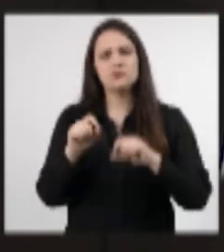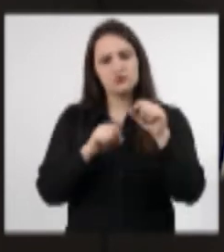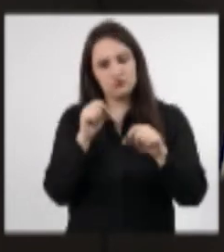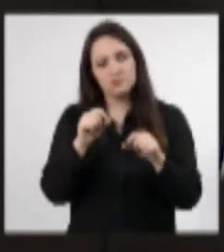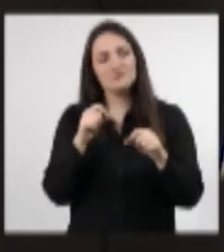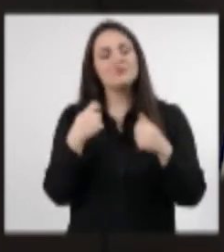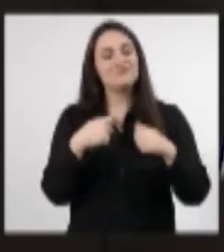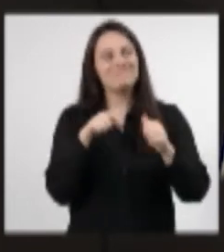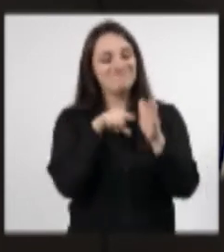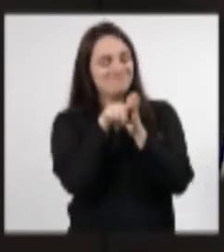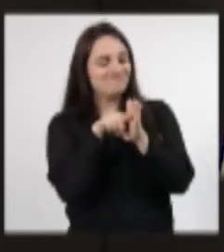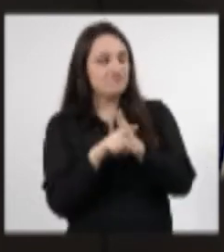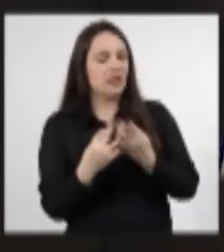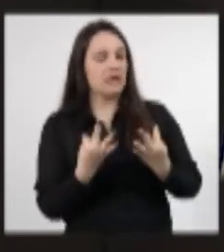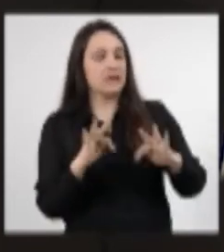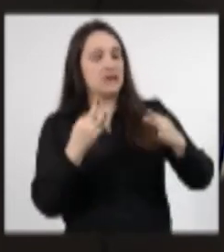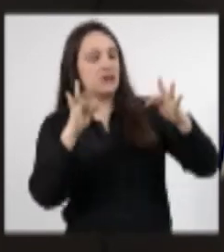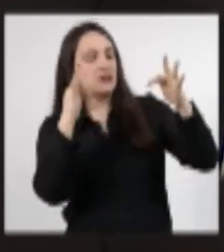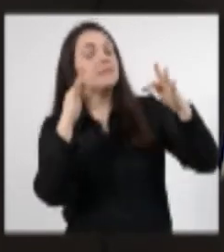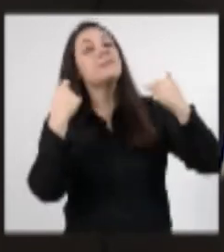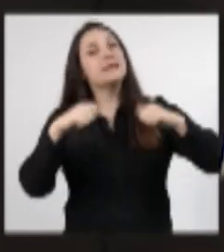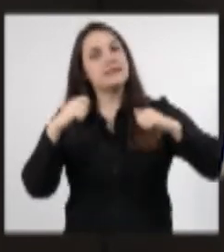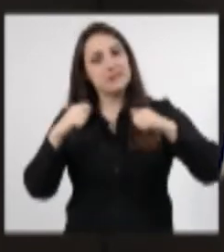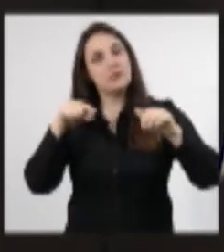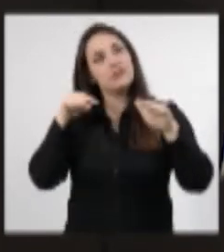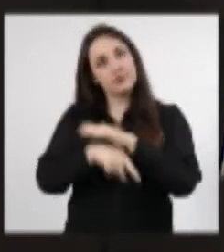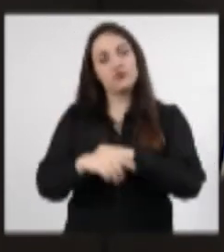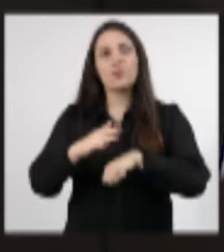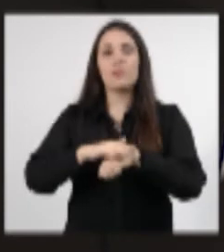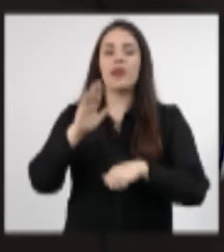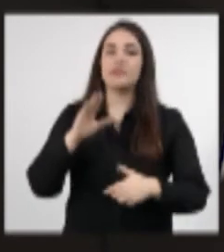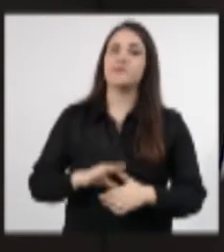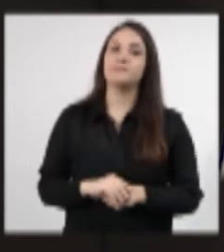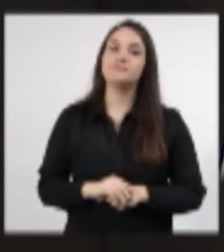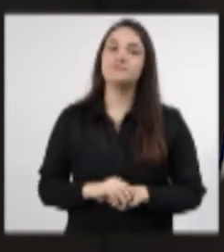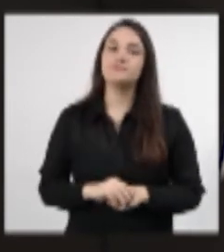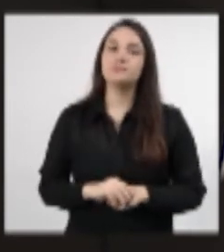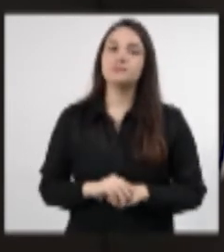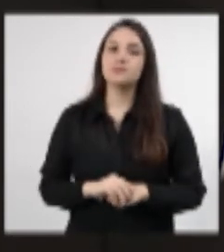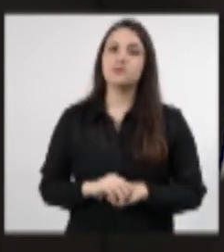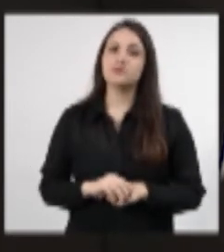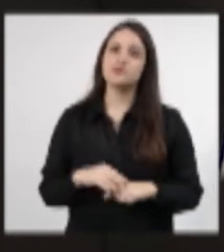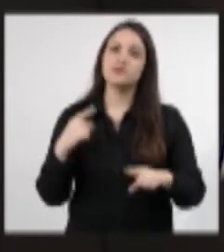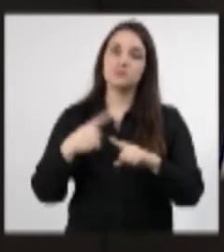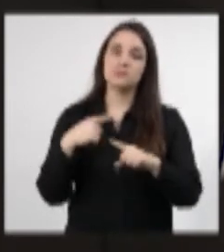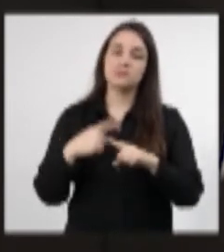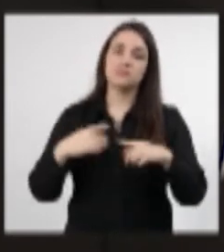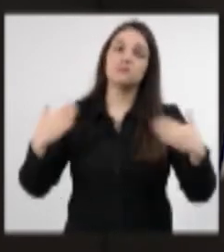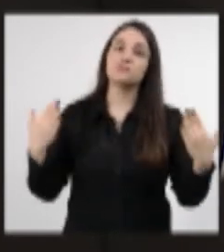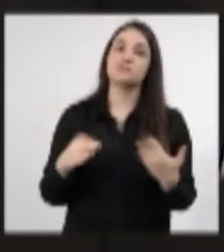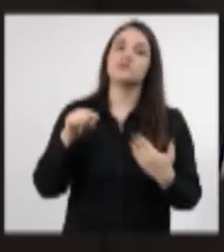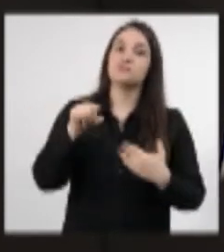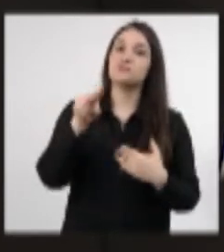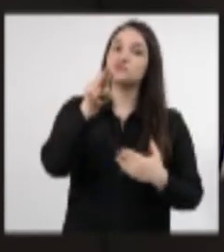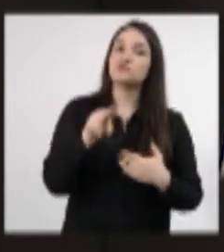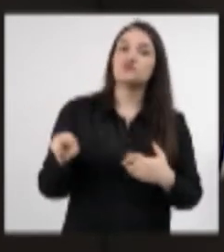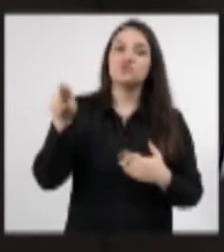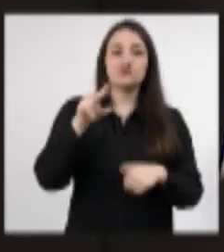significa investimento em tecnologia, avanço de toda a ordem, porque é através dela que você